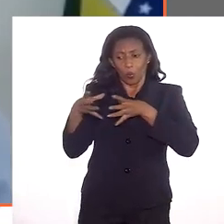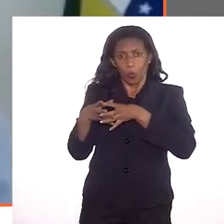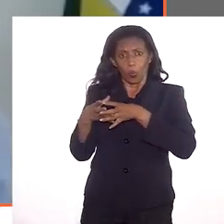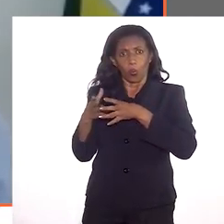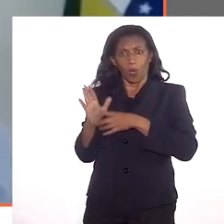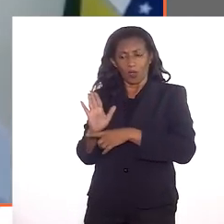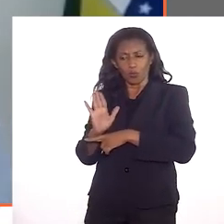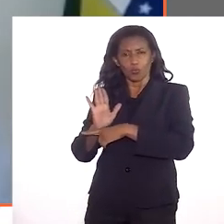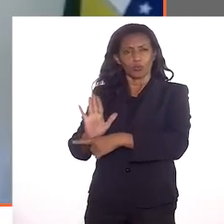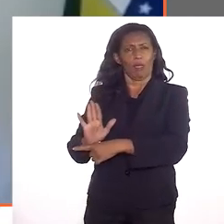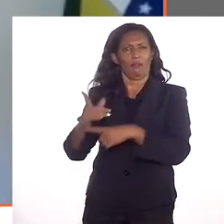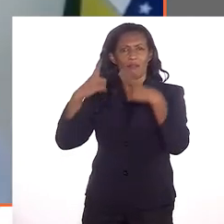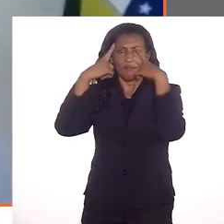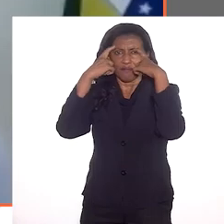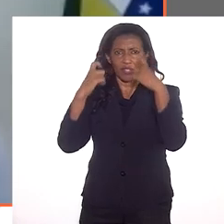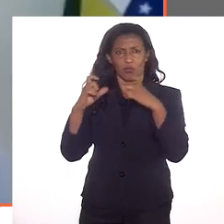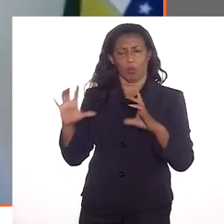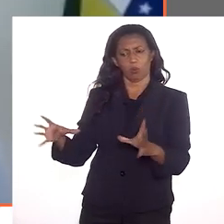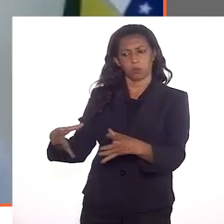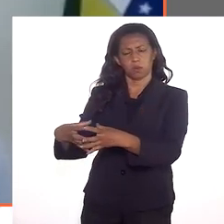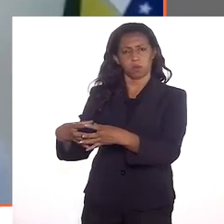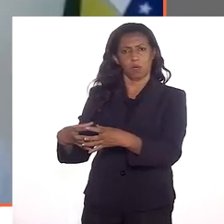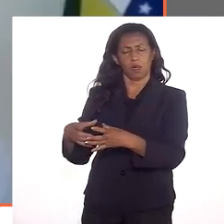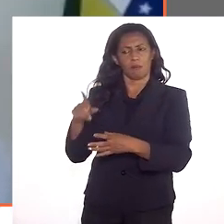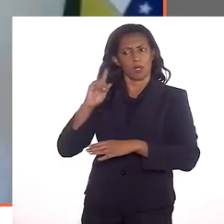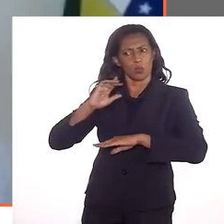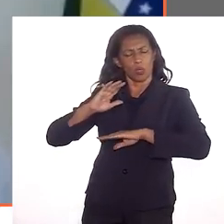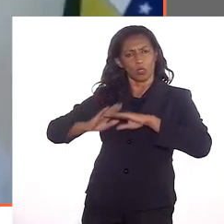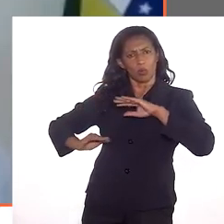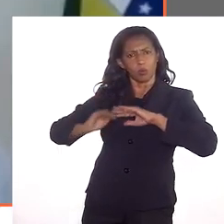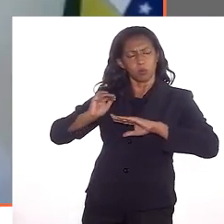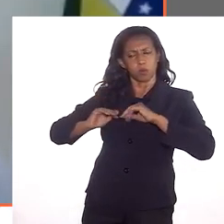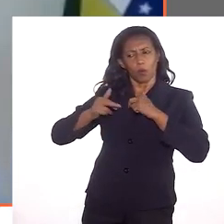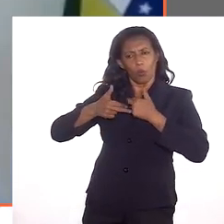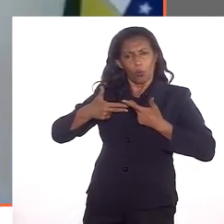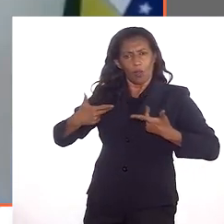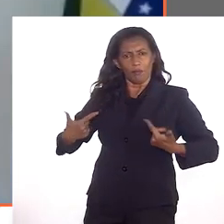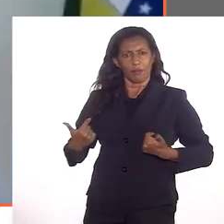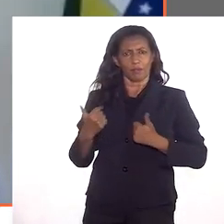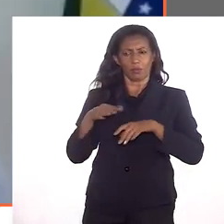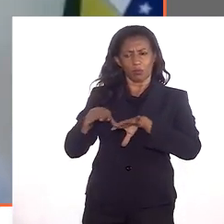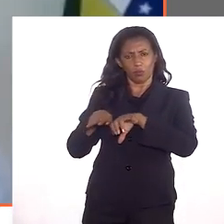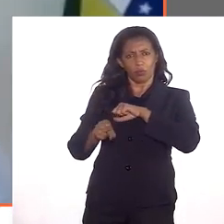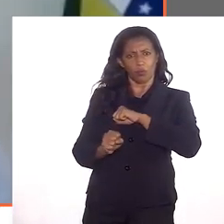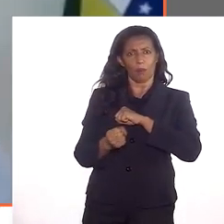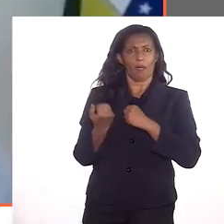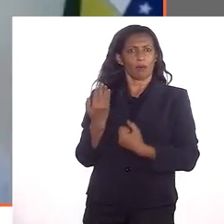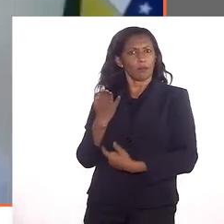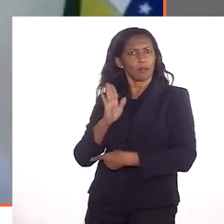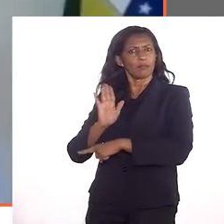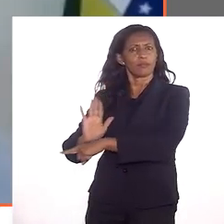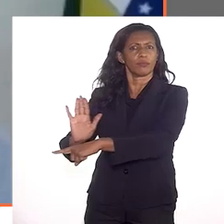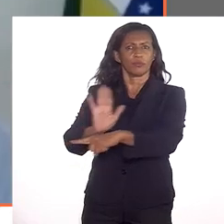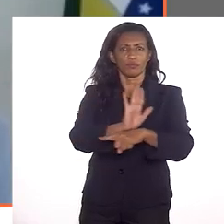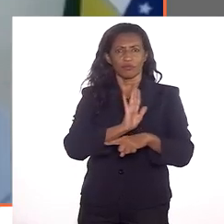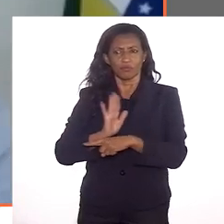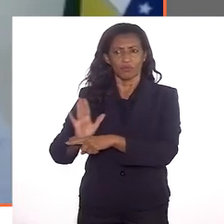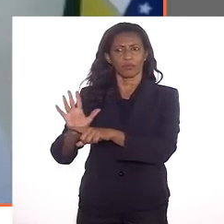rede de proteção a essas vítimas, para se especializaram e se qualificaram para interlocutar com as autoridades em